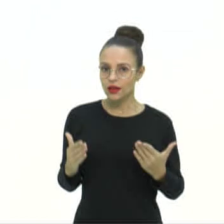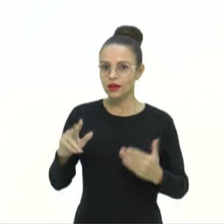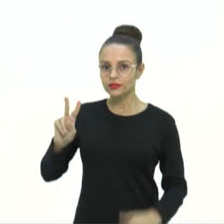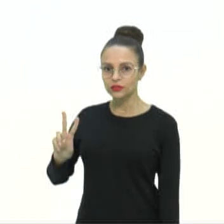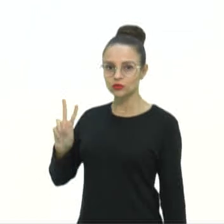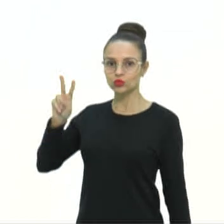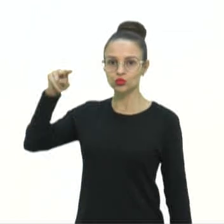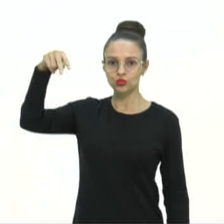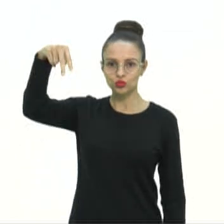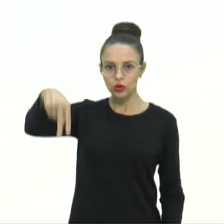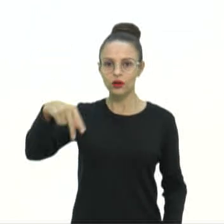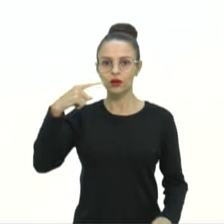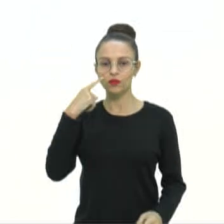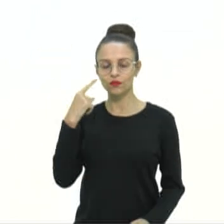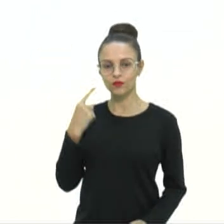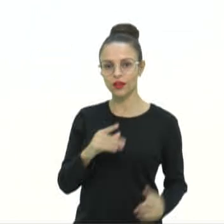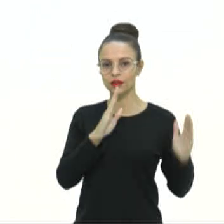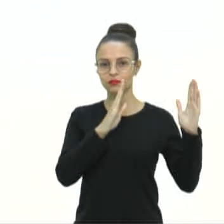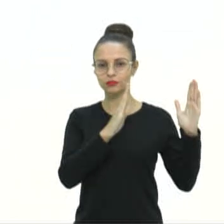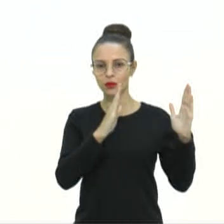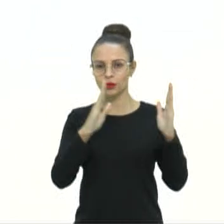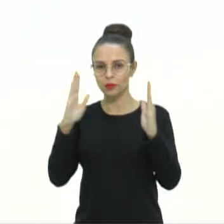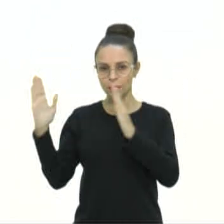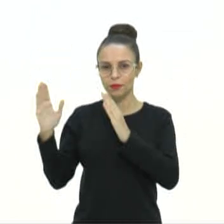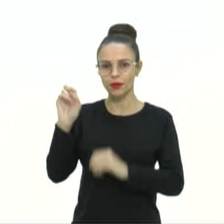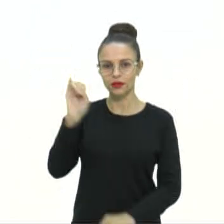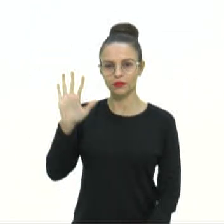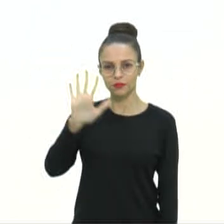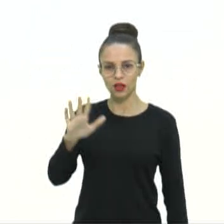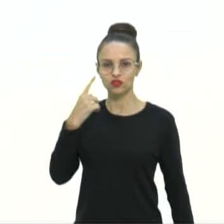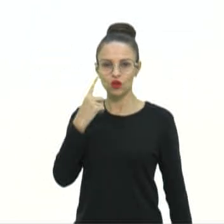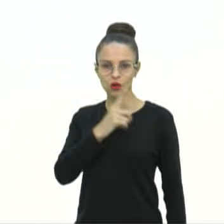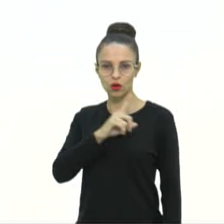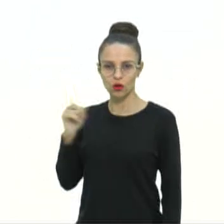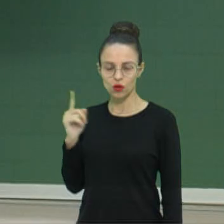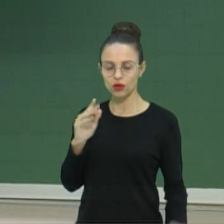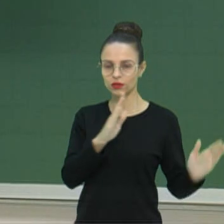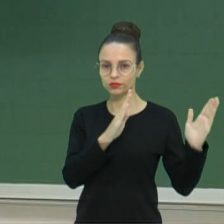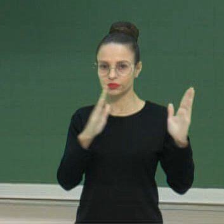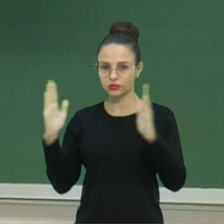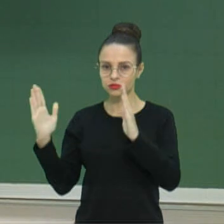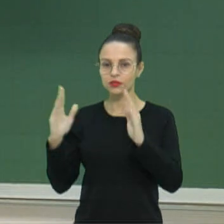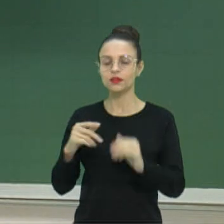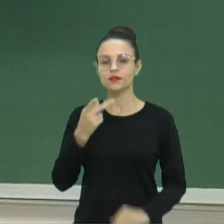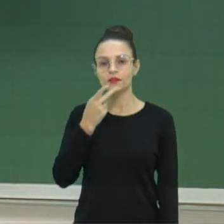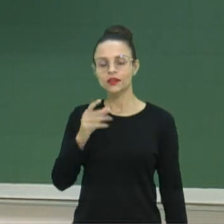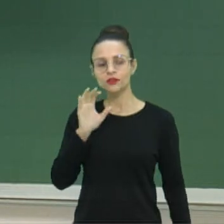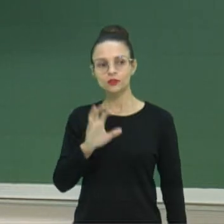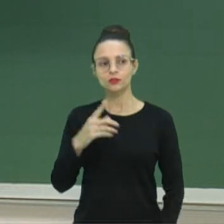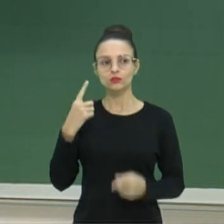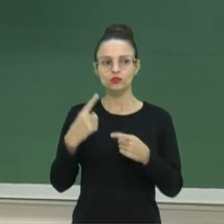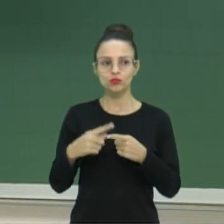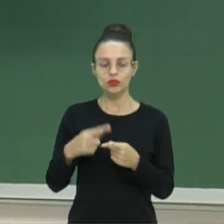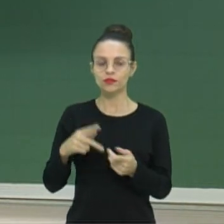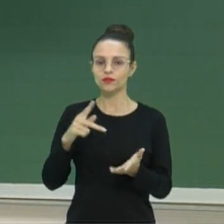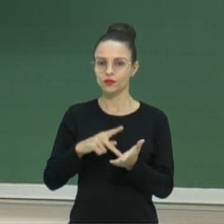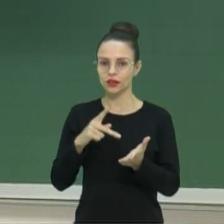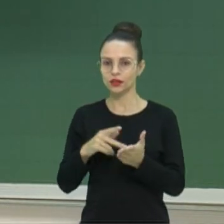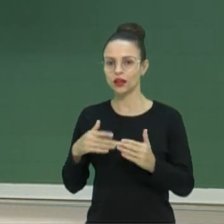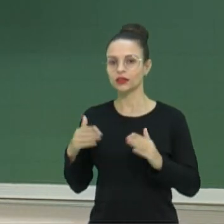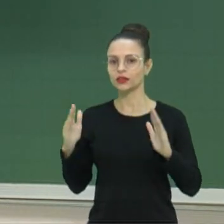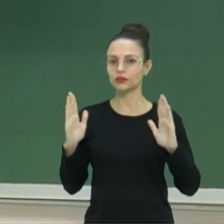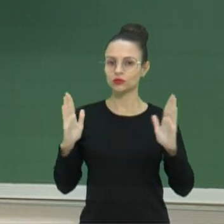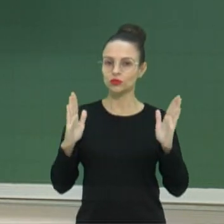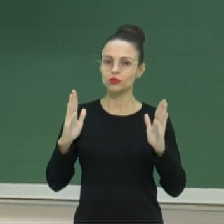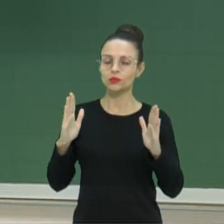foi obtida em sequência de imagens reproduzidas abaixo, certo? Ele fala isso porque, na verdade, né, durante um salto com